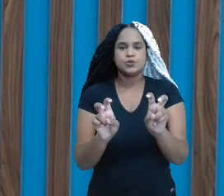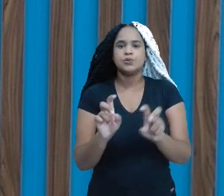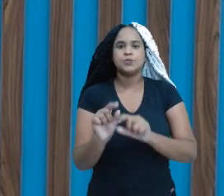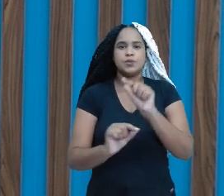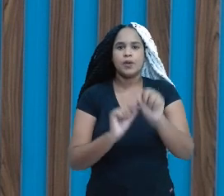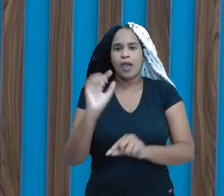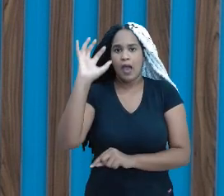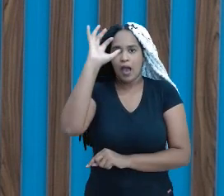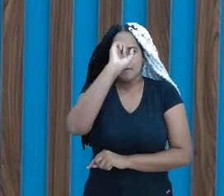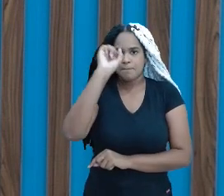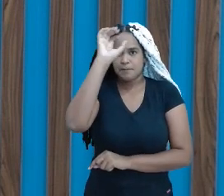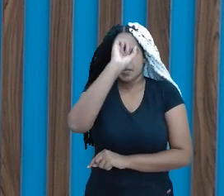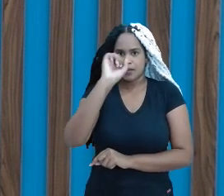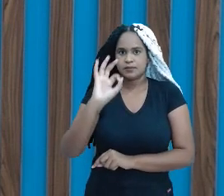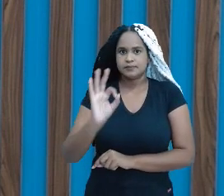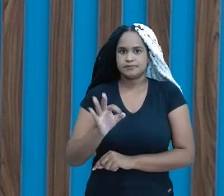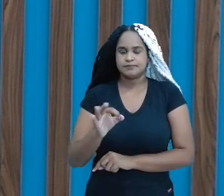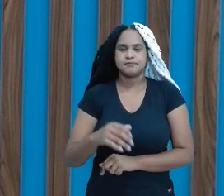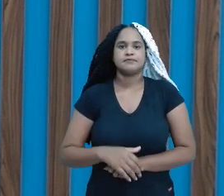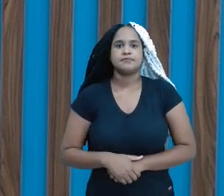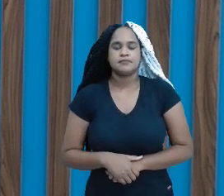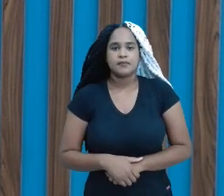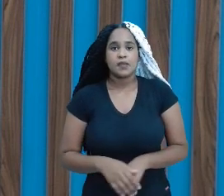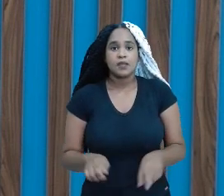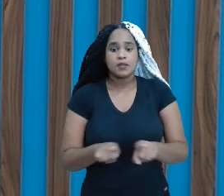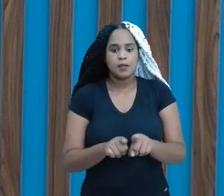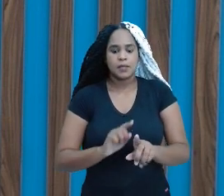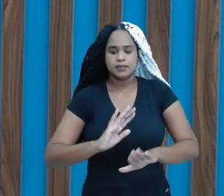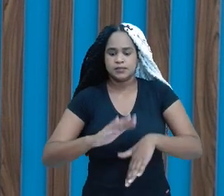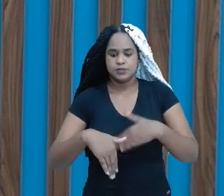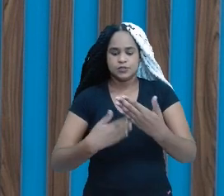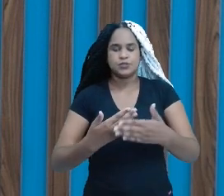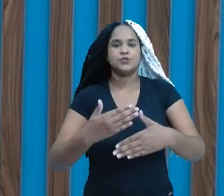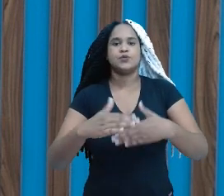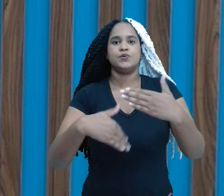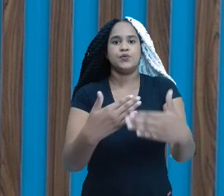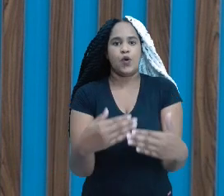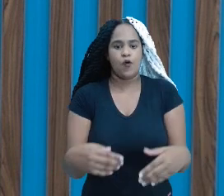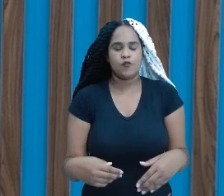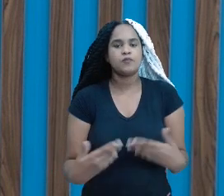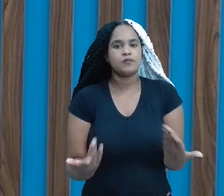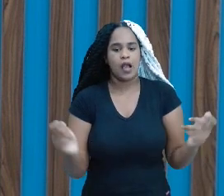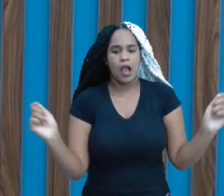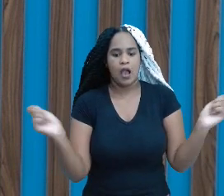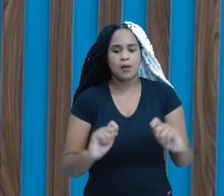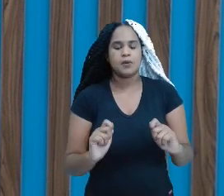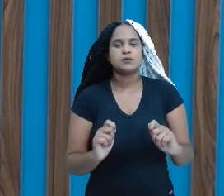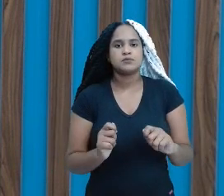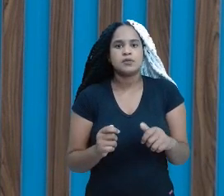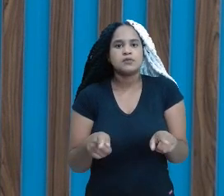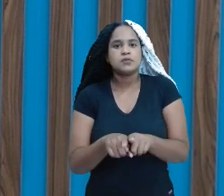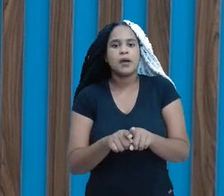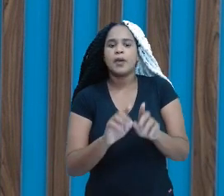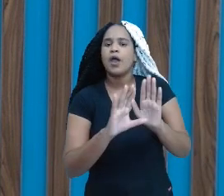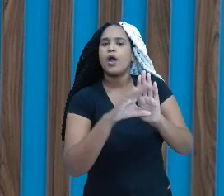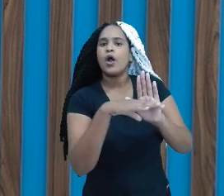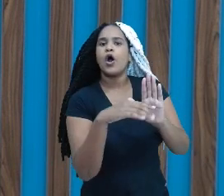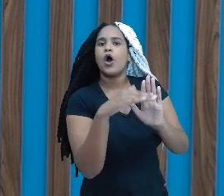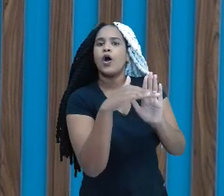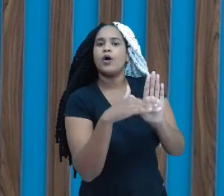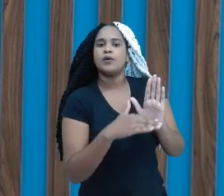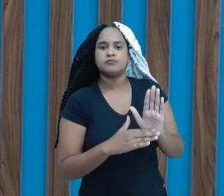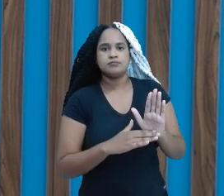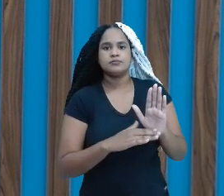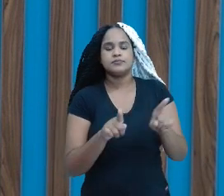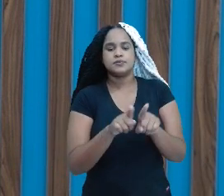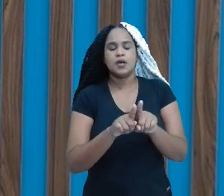aquisição, na questão do manejo, da questão do desenvolvimento de competências, da apropriação de conceitos, de conhecimentos